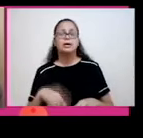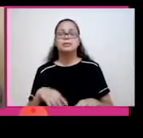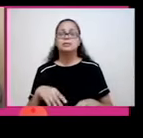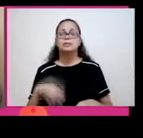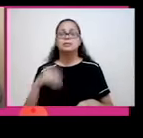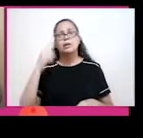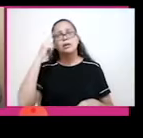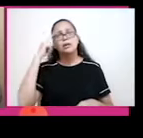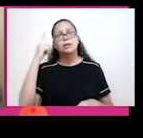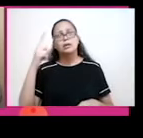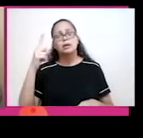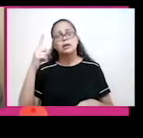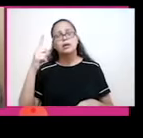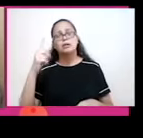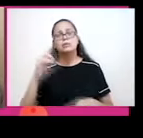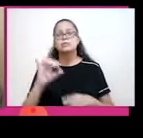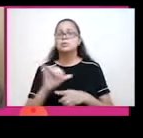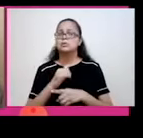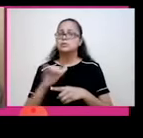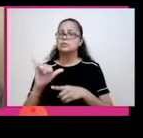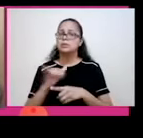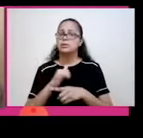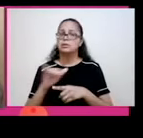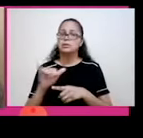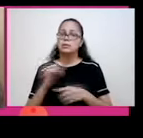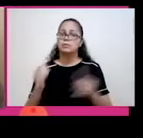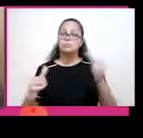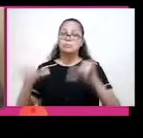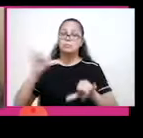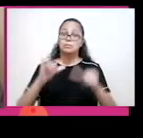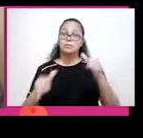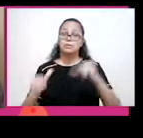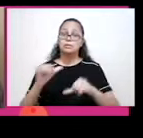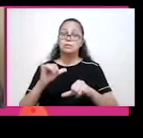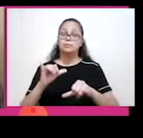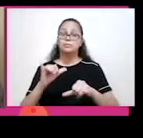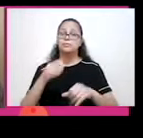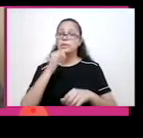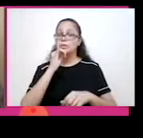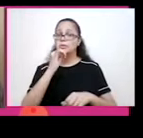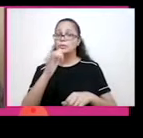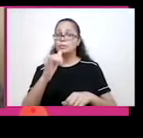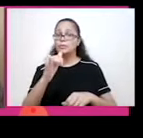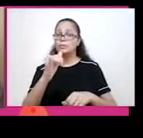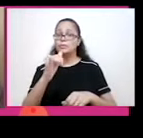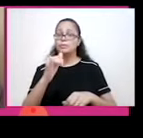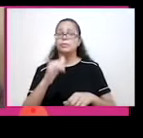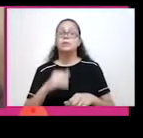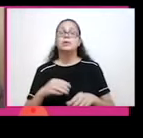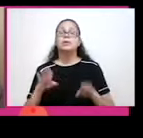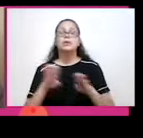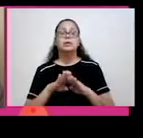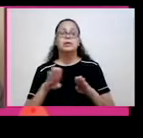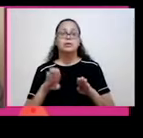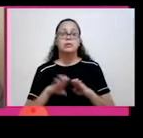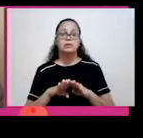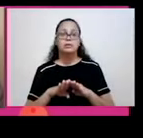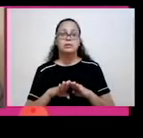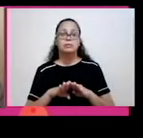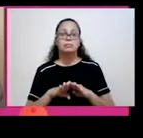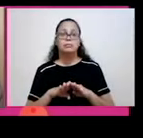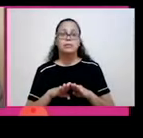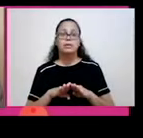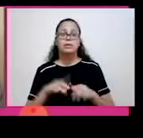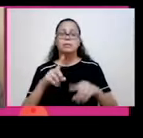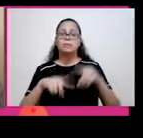como estratégicas, que são as indústrias petroquímicas, hidrelétricas, de telecomunicações, aeroespacial e de material bélico, que é a produção